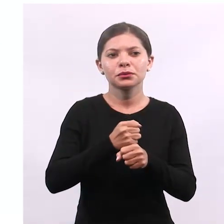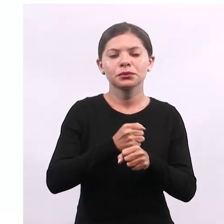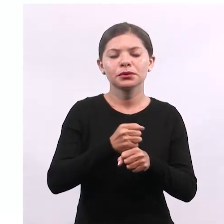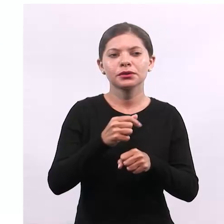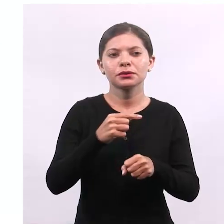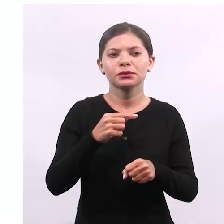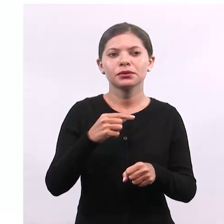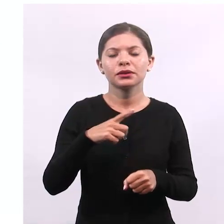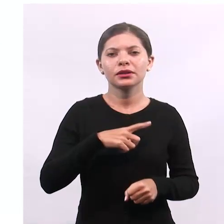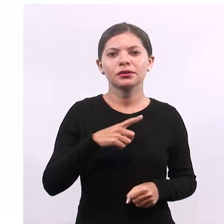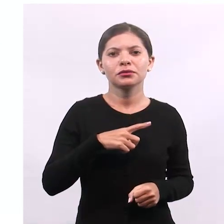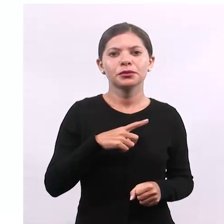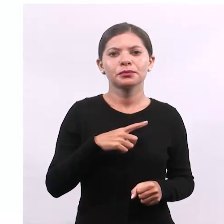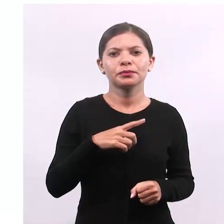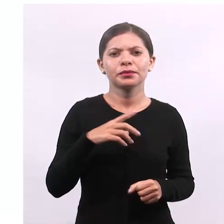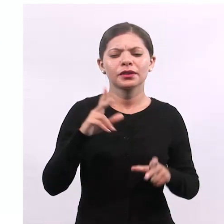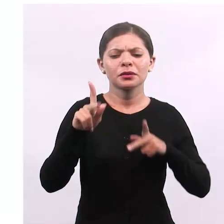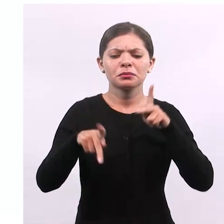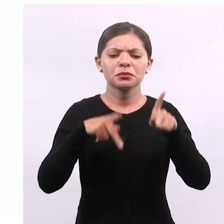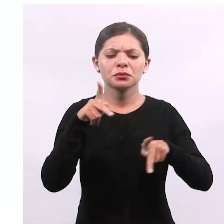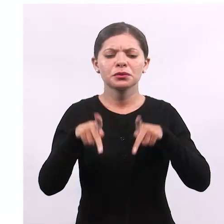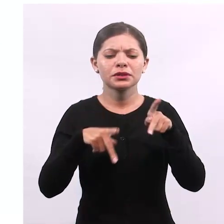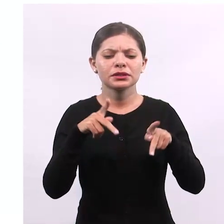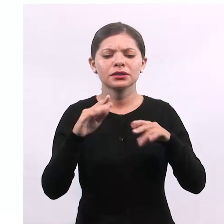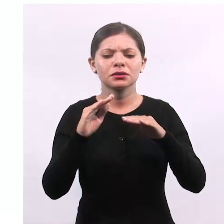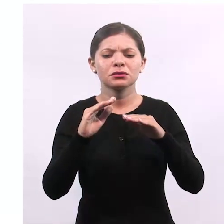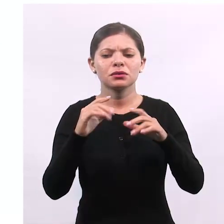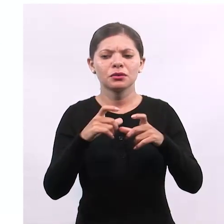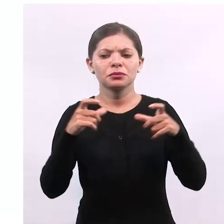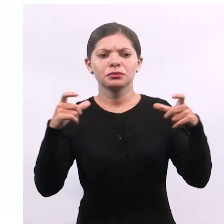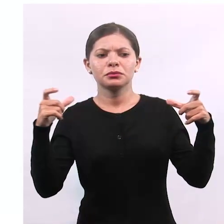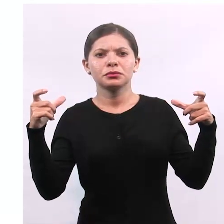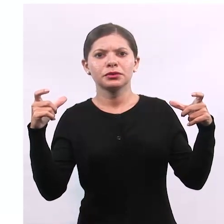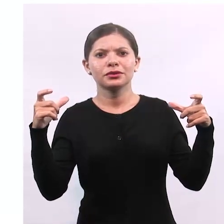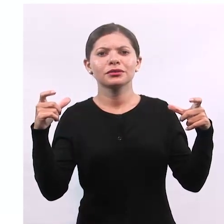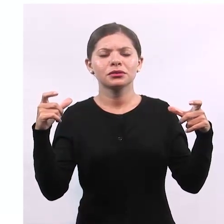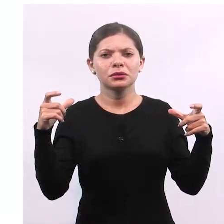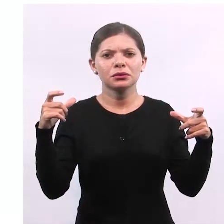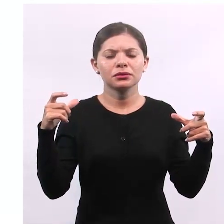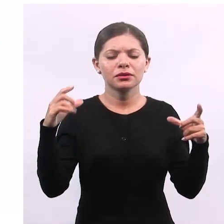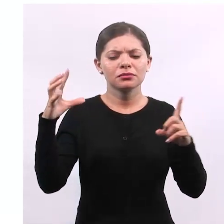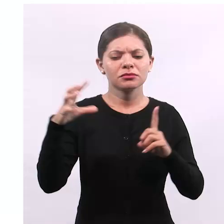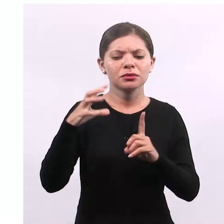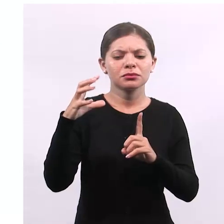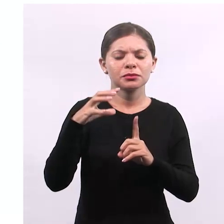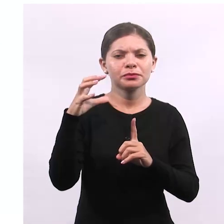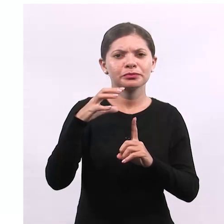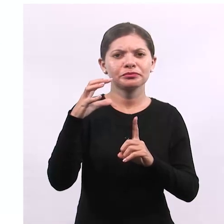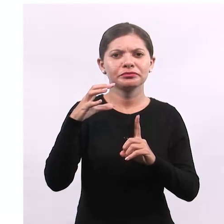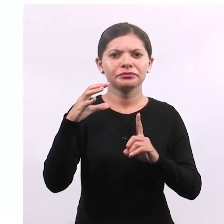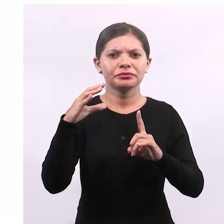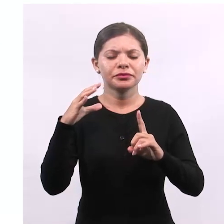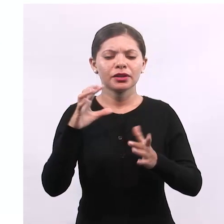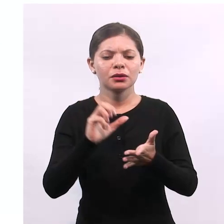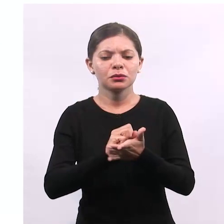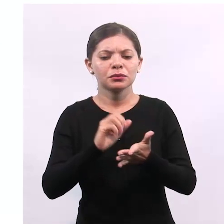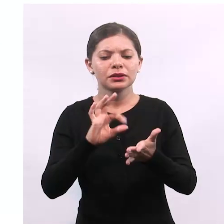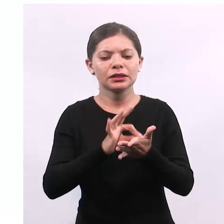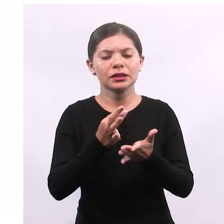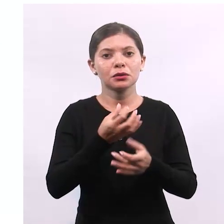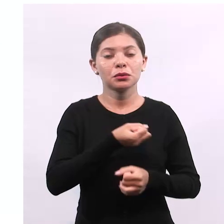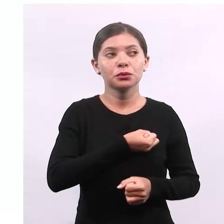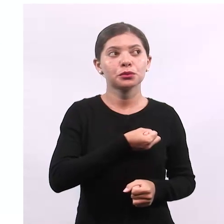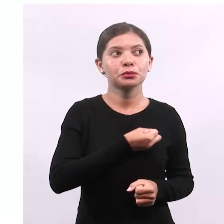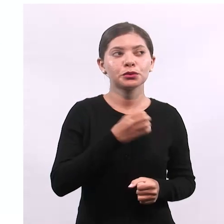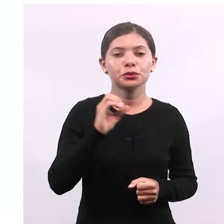Será que a população cresceu a esse ponto para influenciar a um número de matrícula ou será que teve algo que